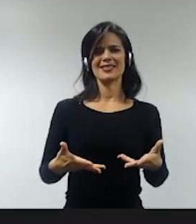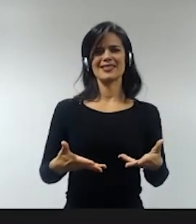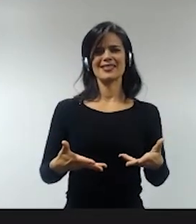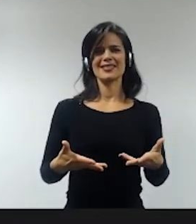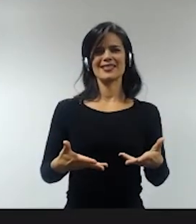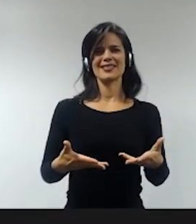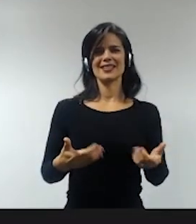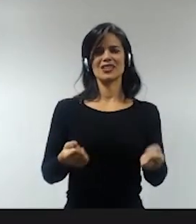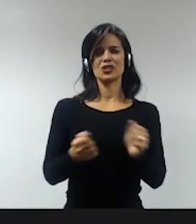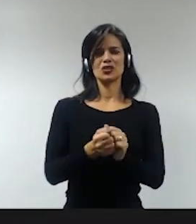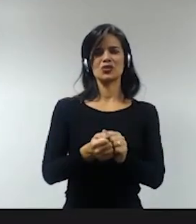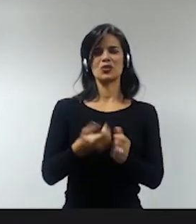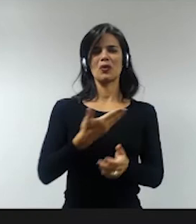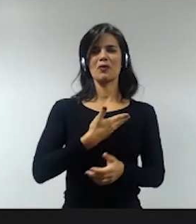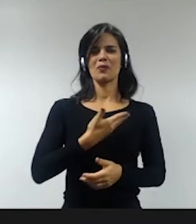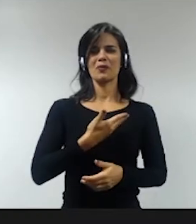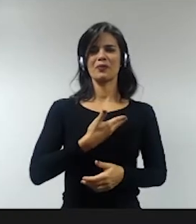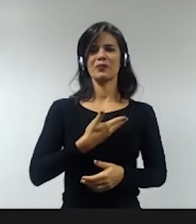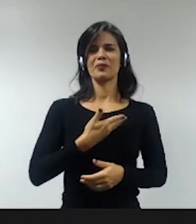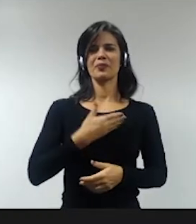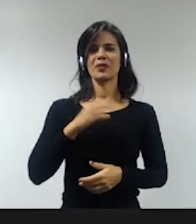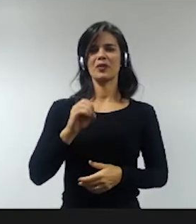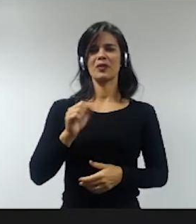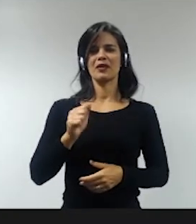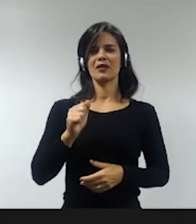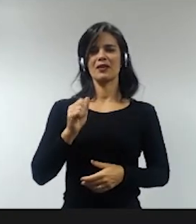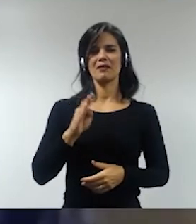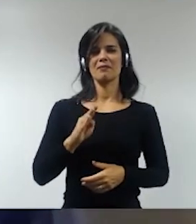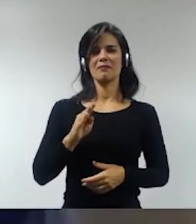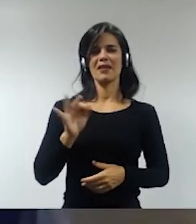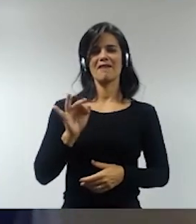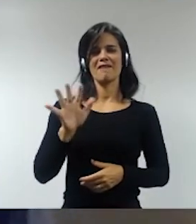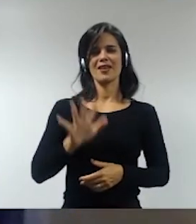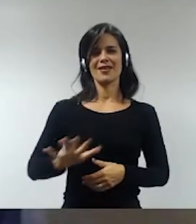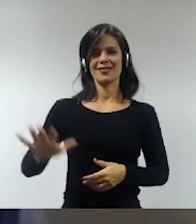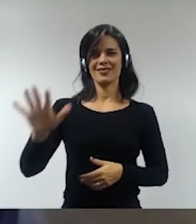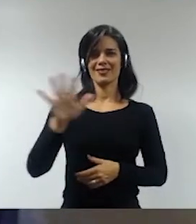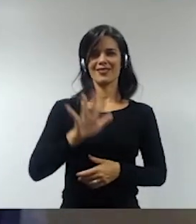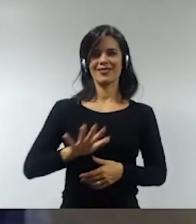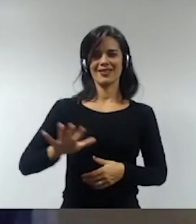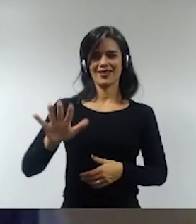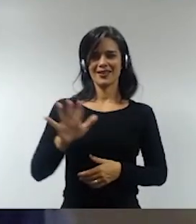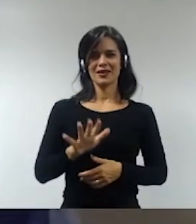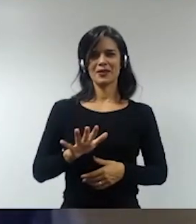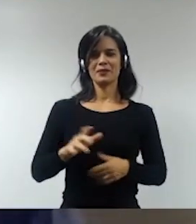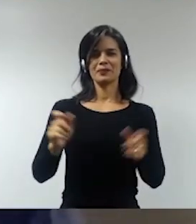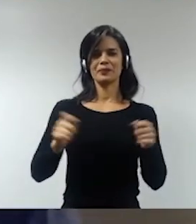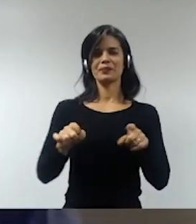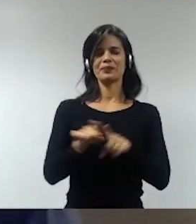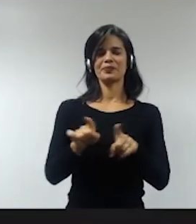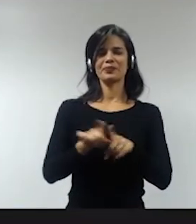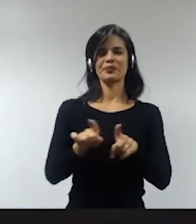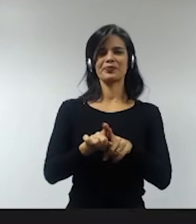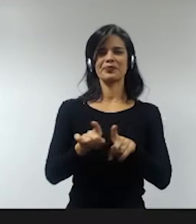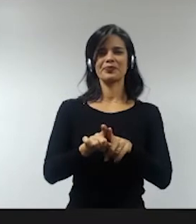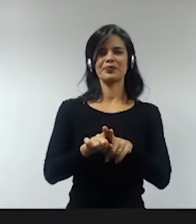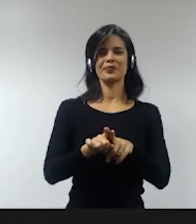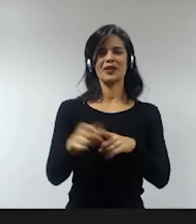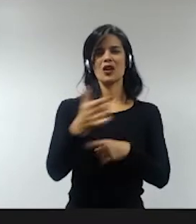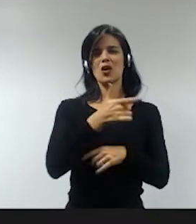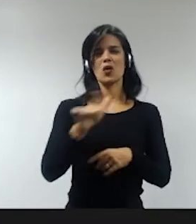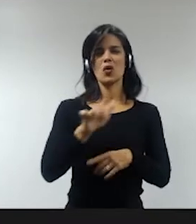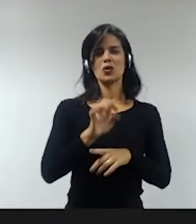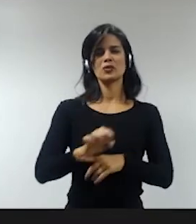com os colegas da OAB Federal, poder falar também para